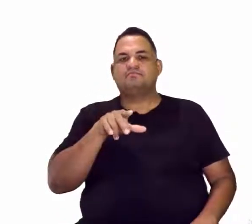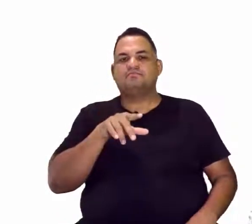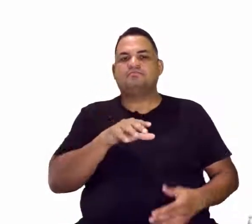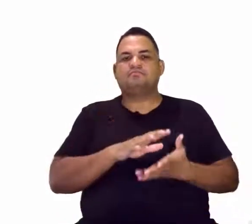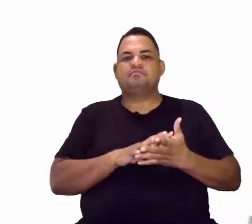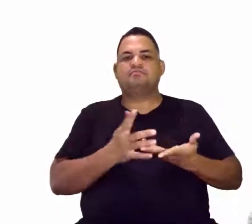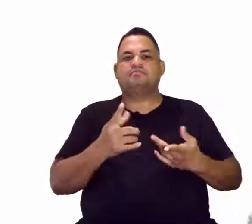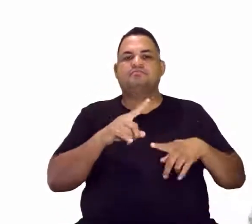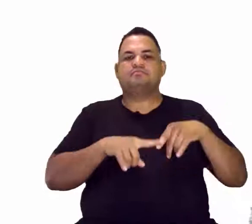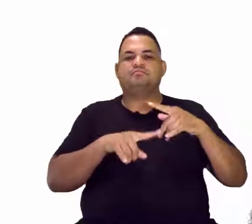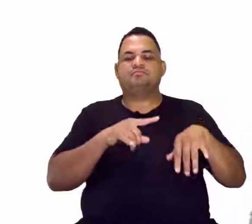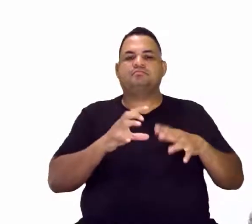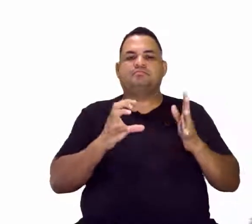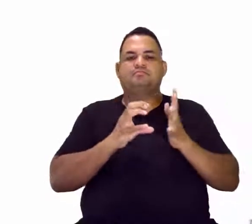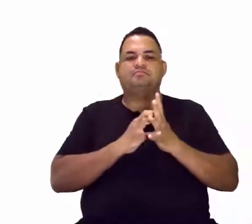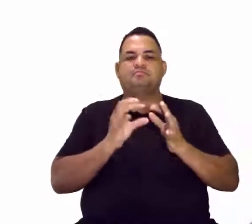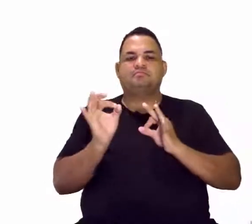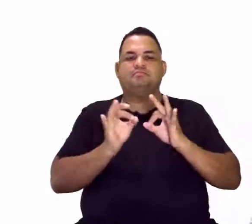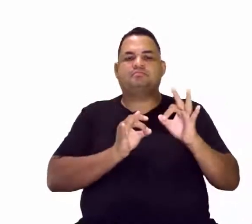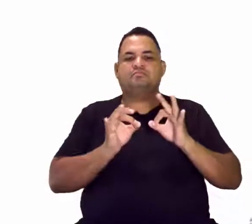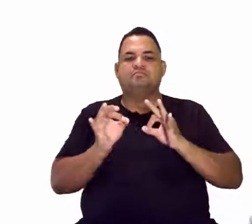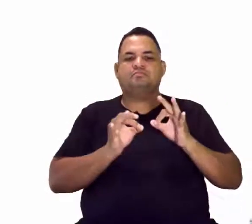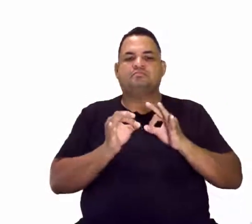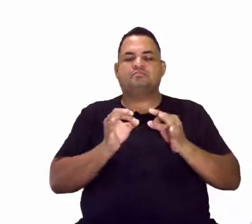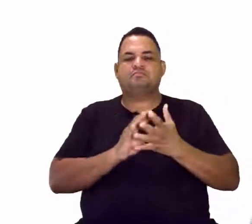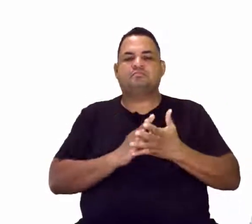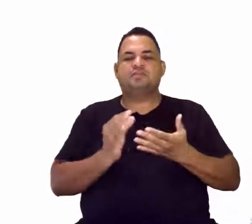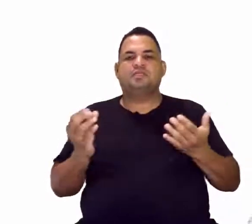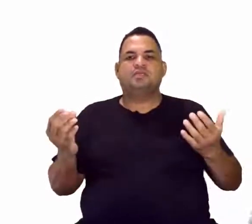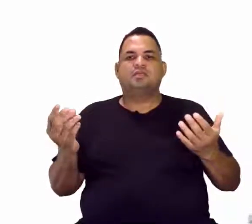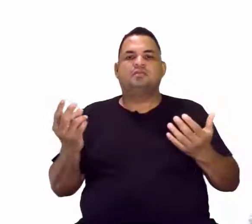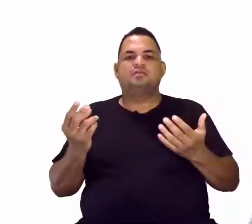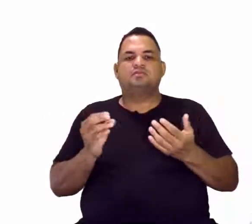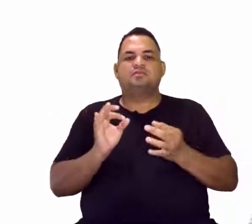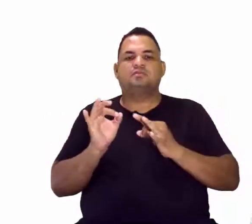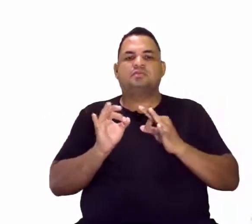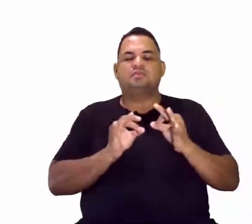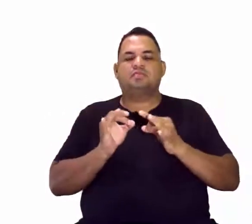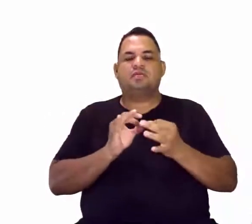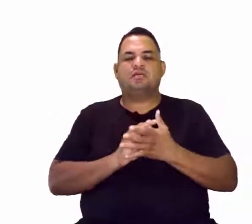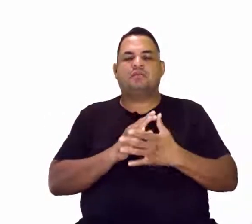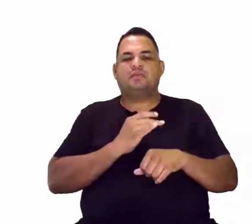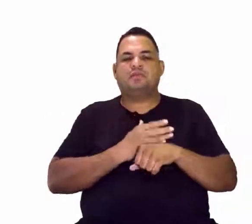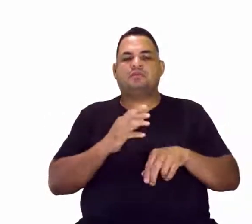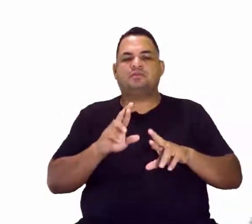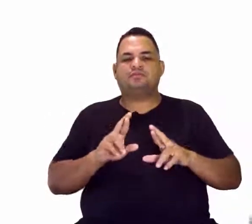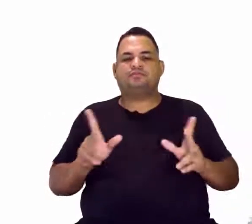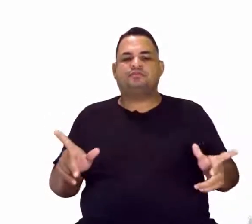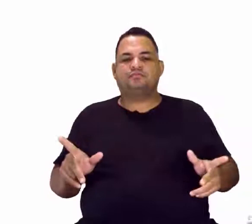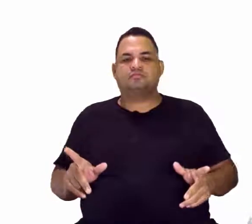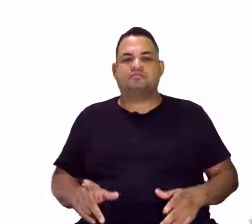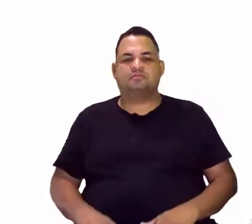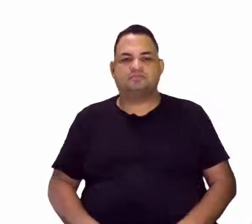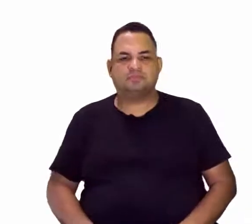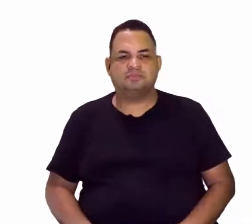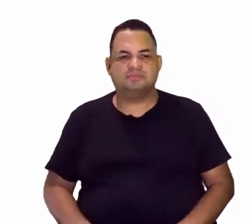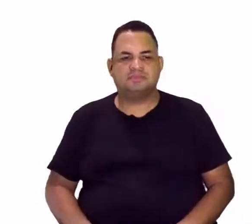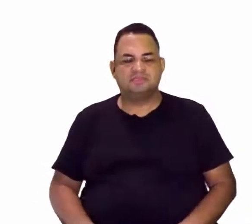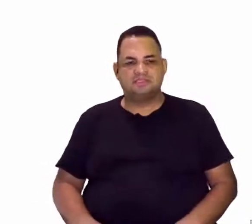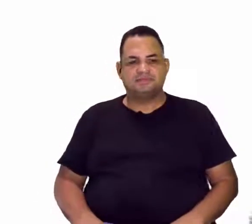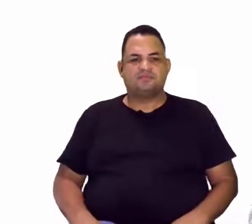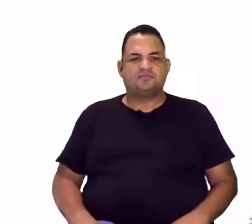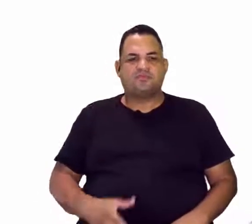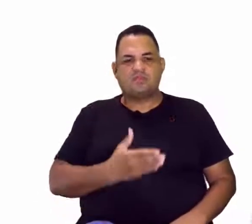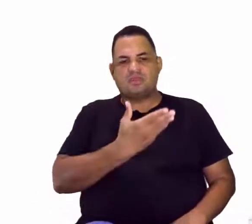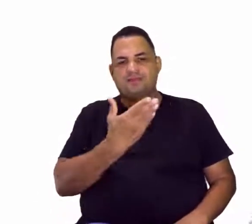elemento central vai poder formar ácidos diferentes. Observem aqui, ó, eu tenho o elemento central enxofre e aqui